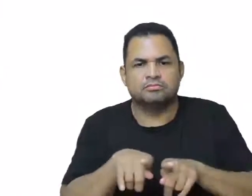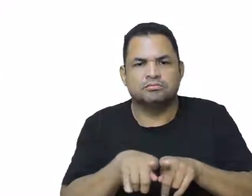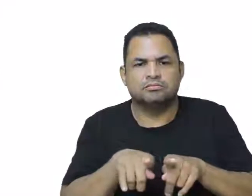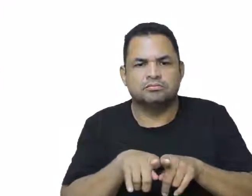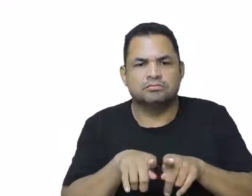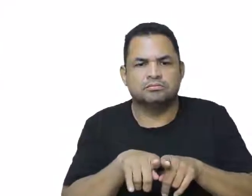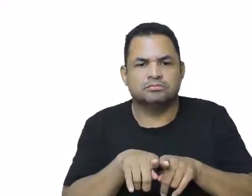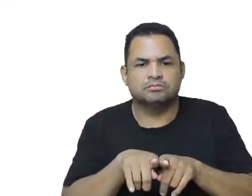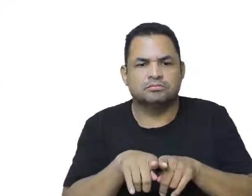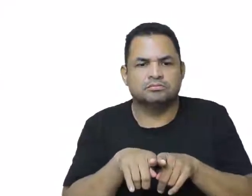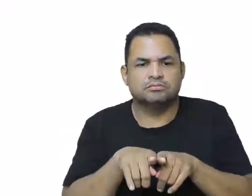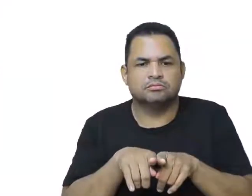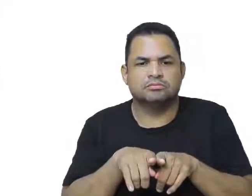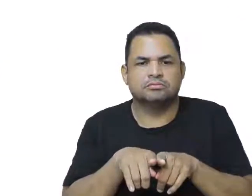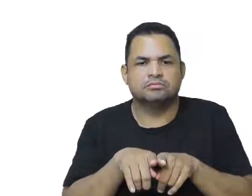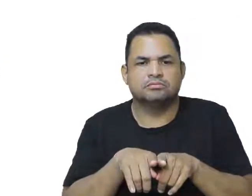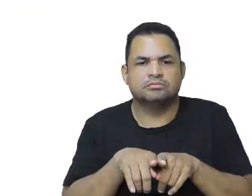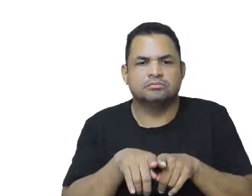uma coisa interessante,